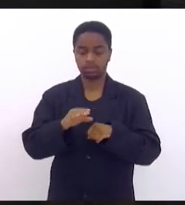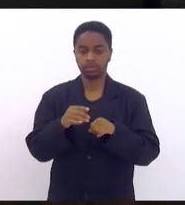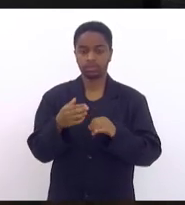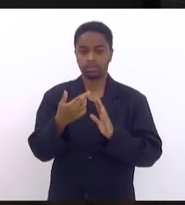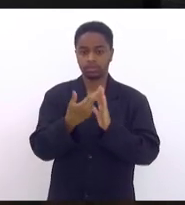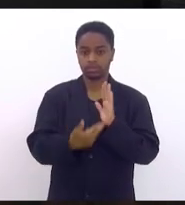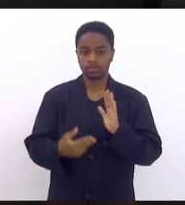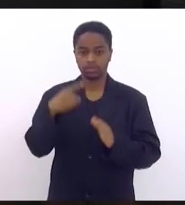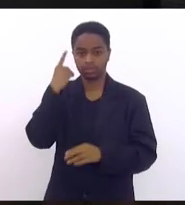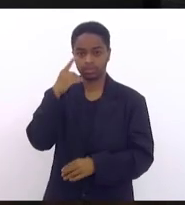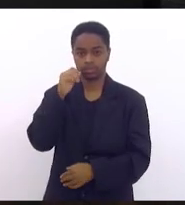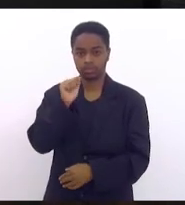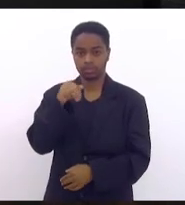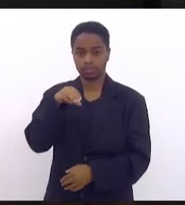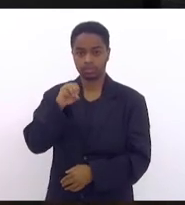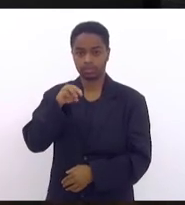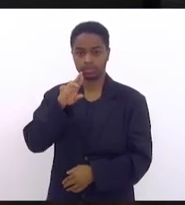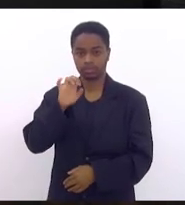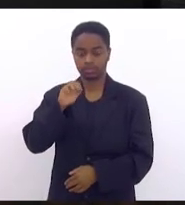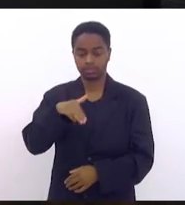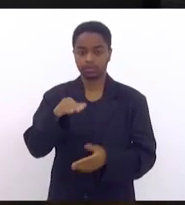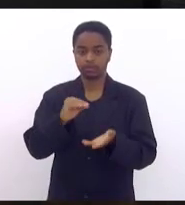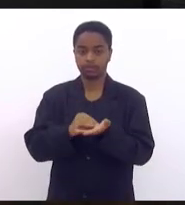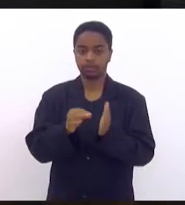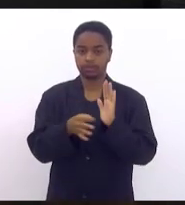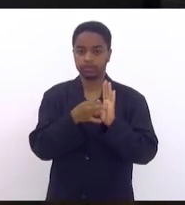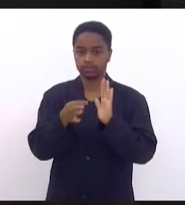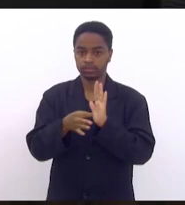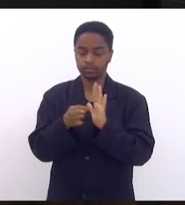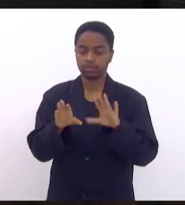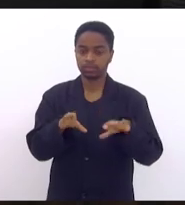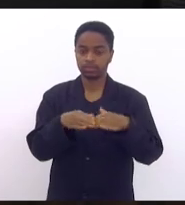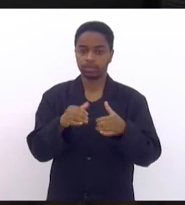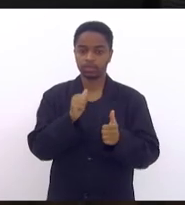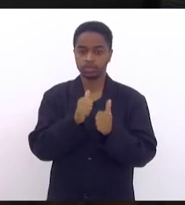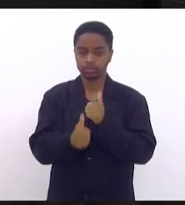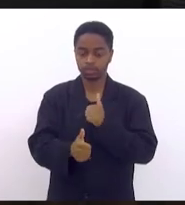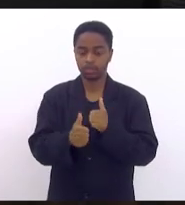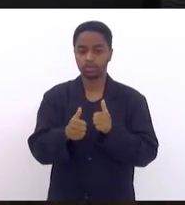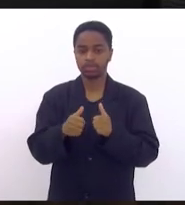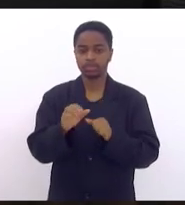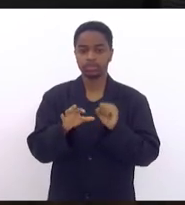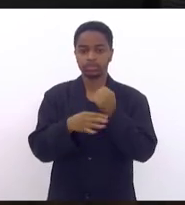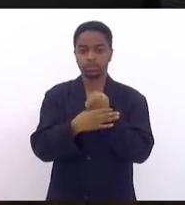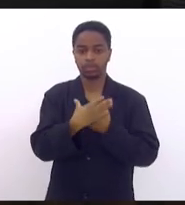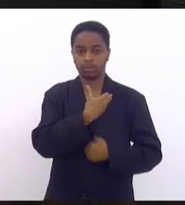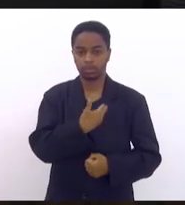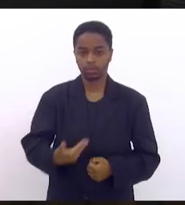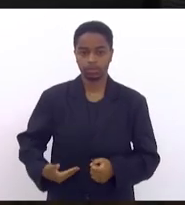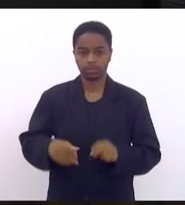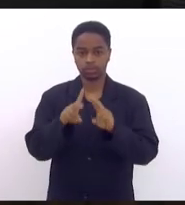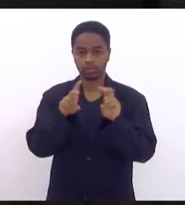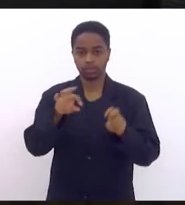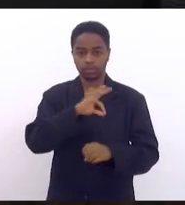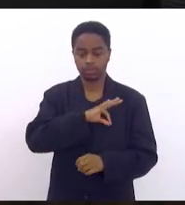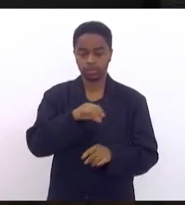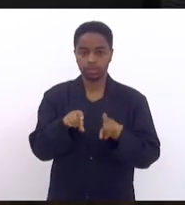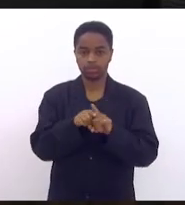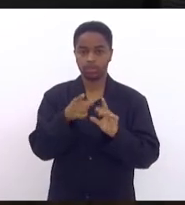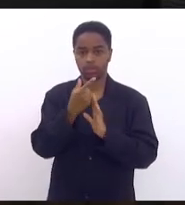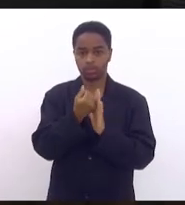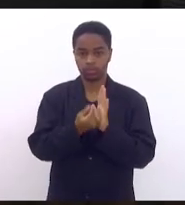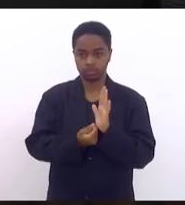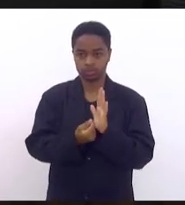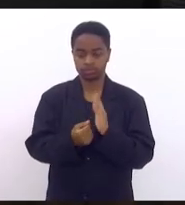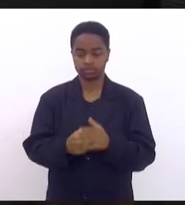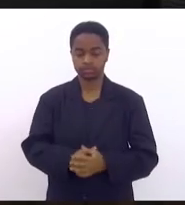relator deputado Rodrigo Amorim. Pendendo de pareceres das comissões de Esporte e Lazer, de Segurança Pública e Assuntos de Polícia e de Orçamento,